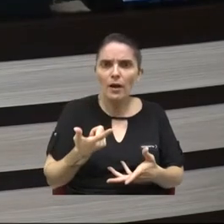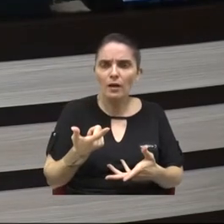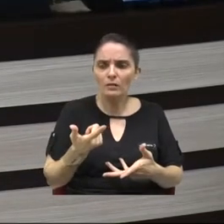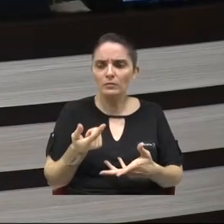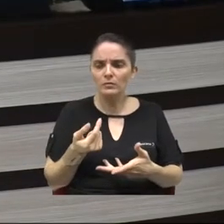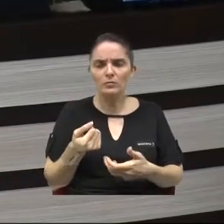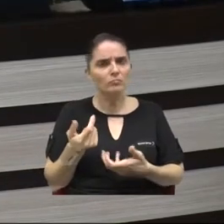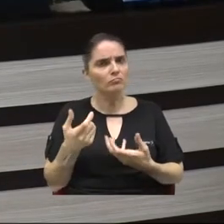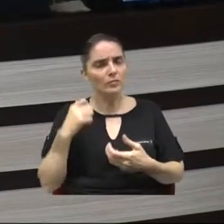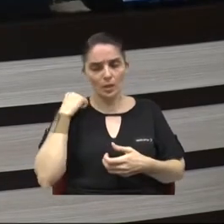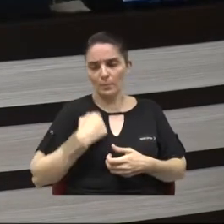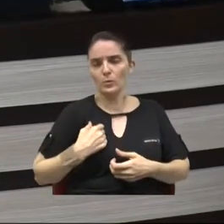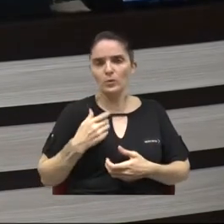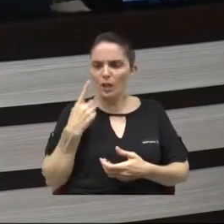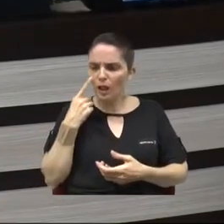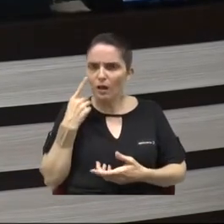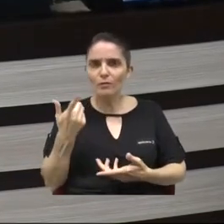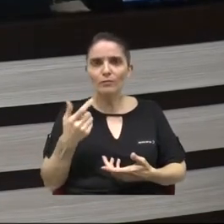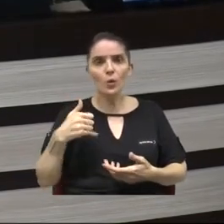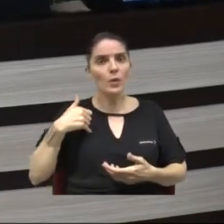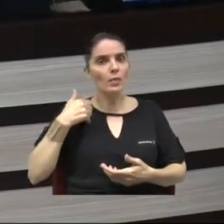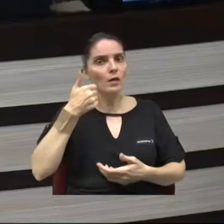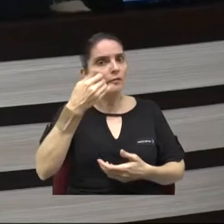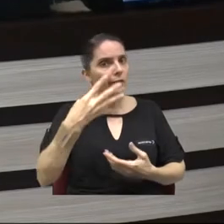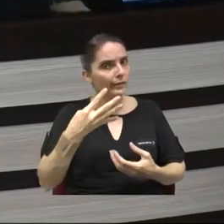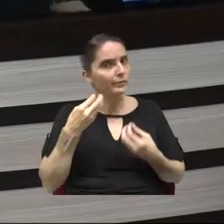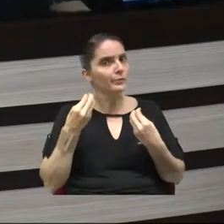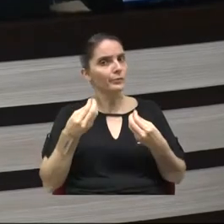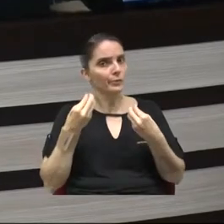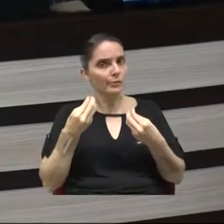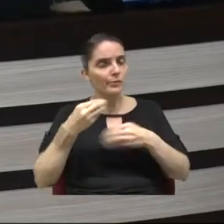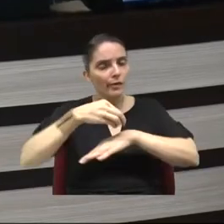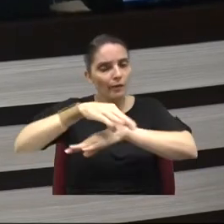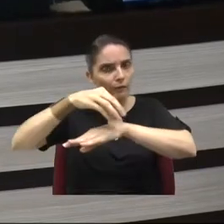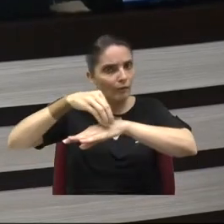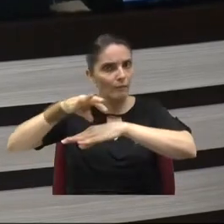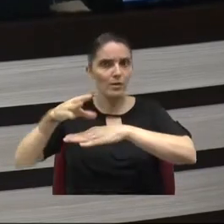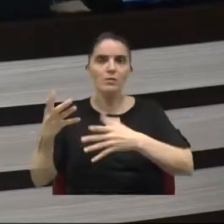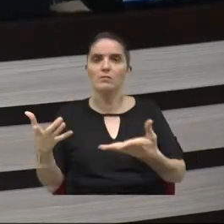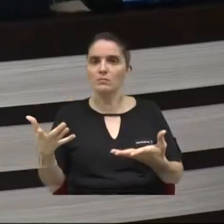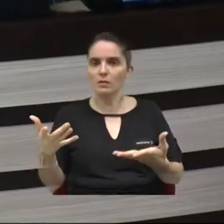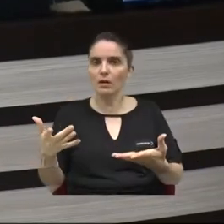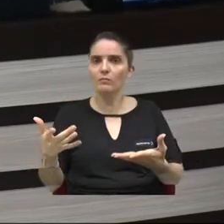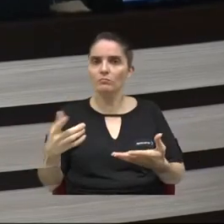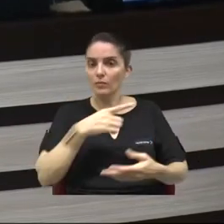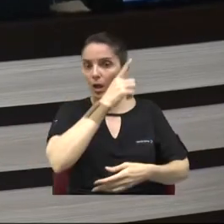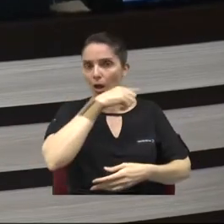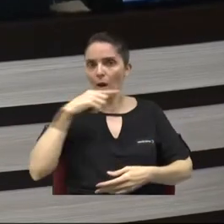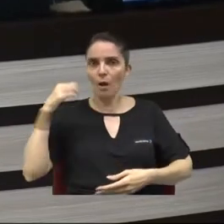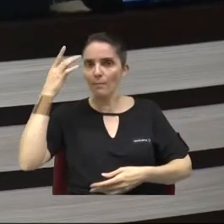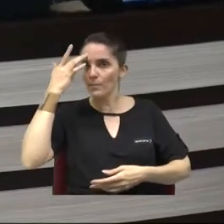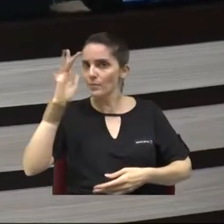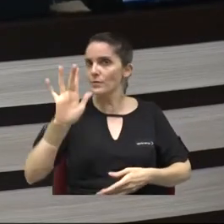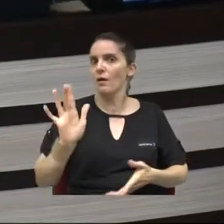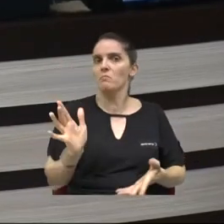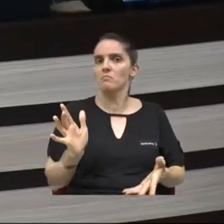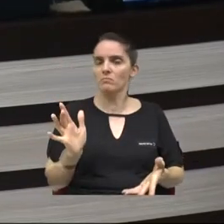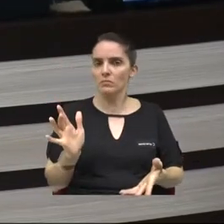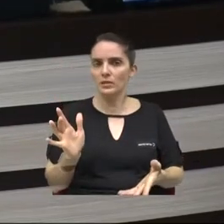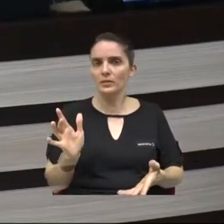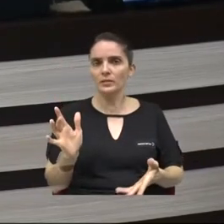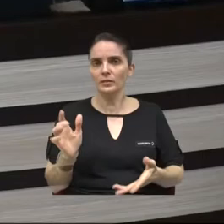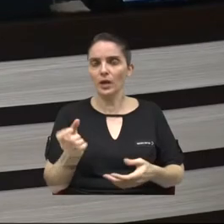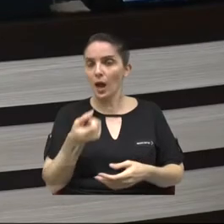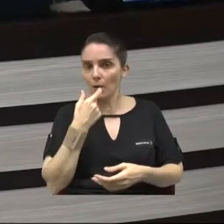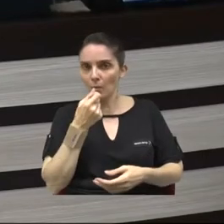25, né? Aos 14 anos, olha só como a informação, eu nem sabia, eu sabia que era o tamoxifeno que usava para câncer de